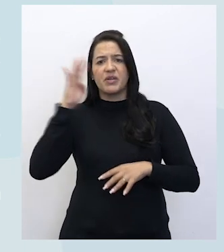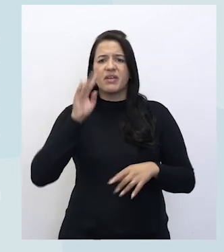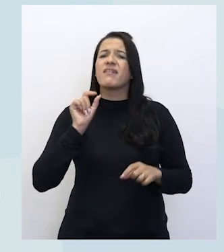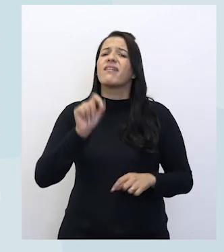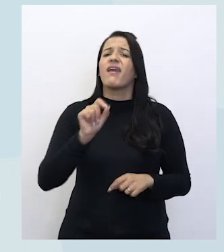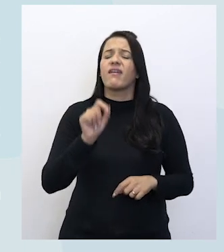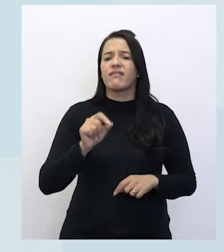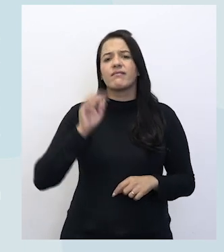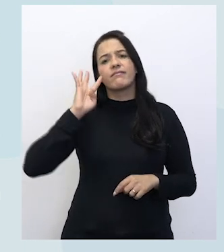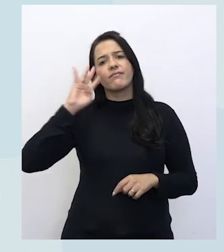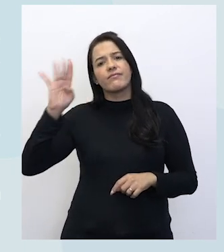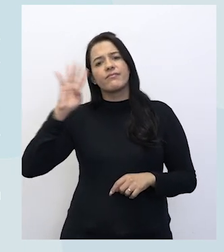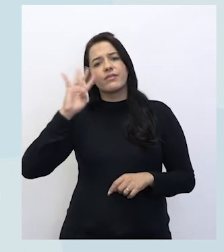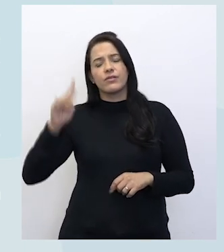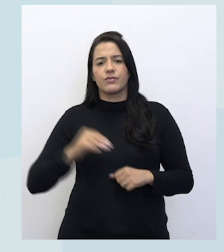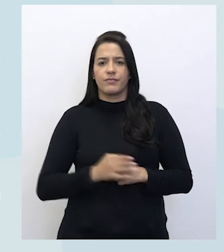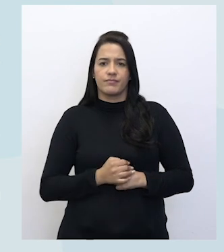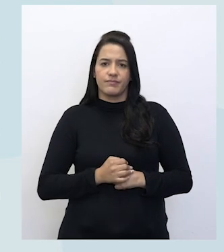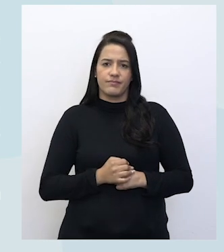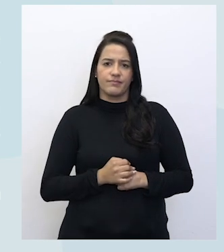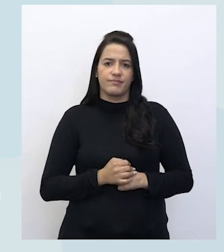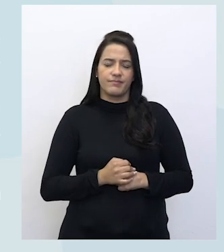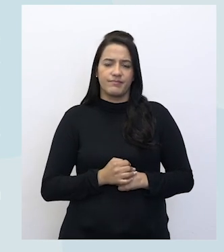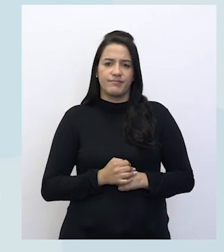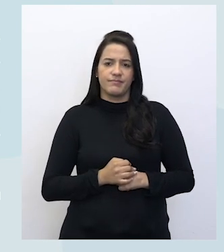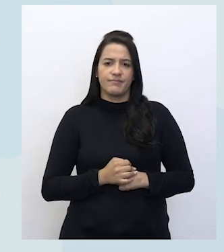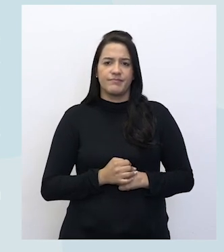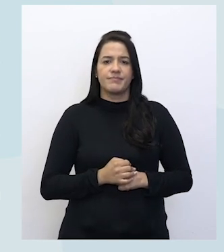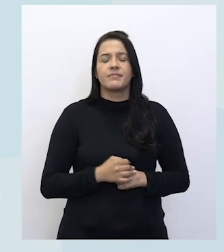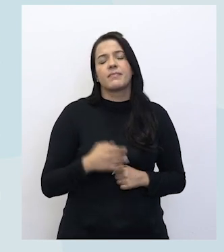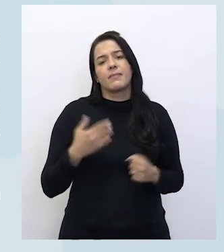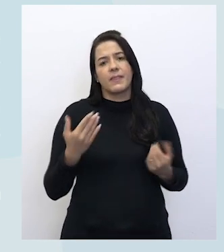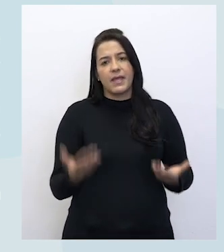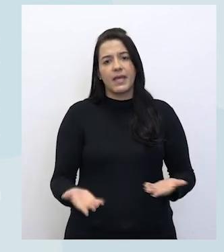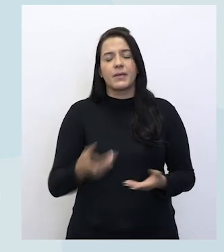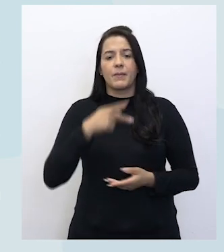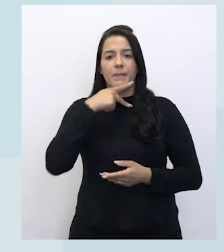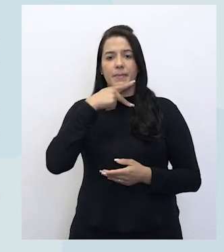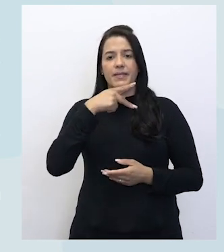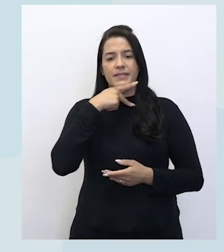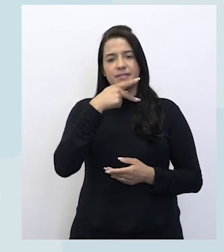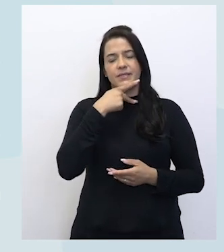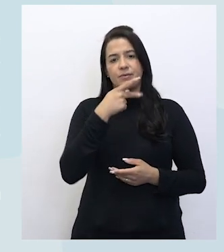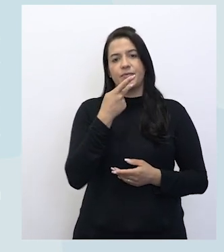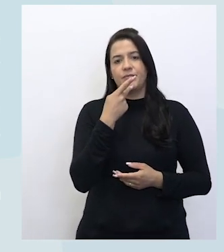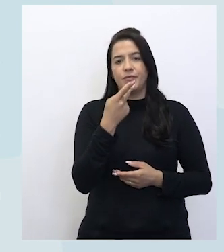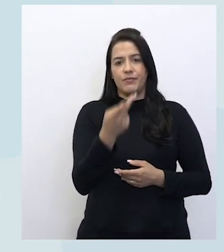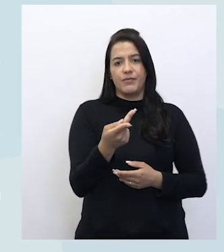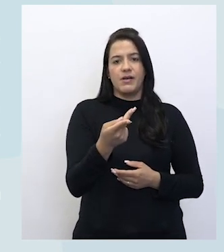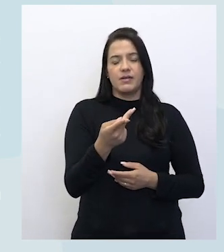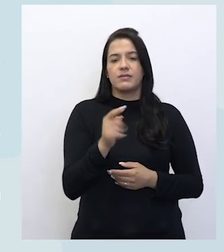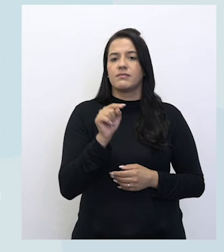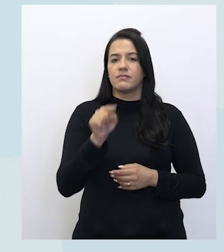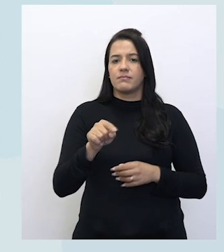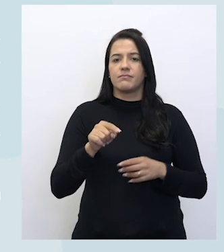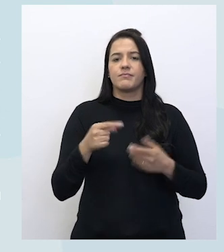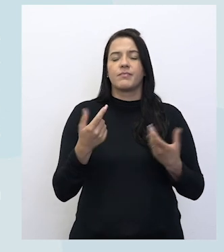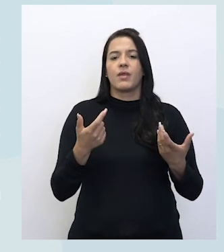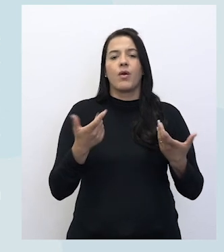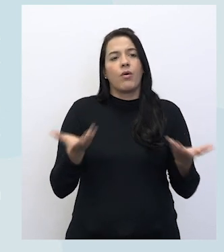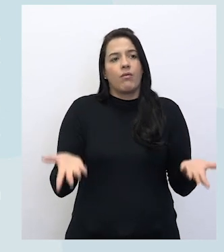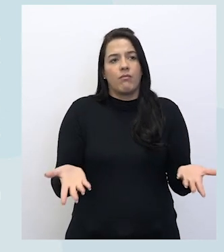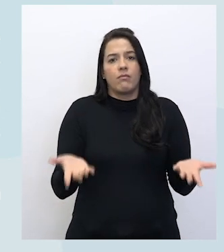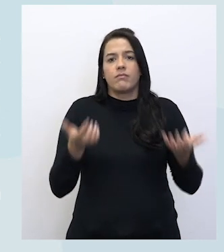então quem filosofa? E aí o Platão conta pra gente lá na sua obra O Banquete.